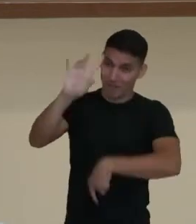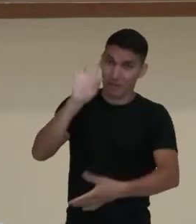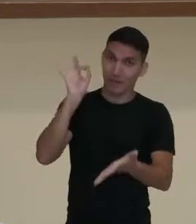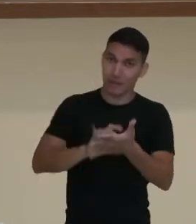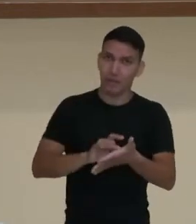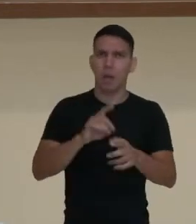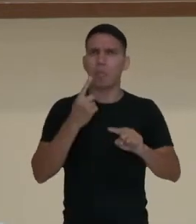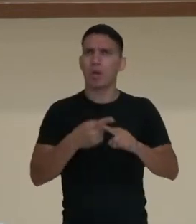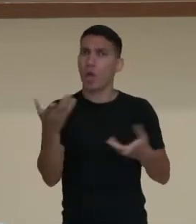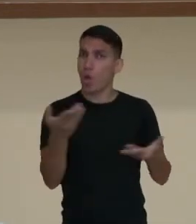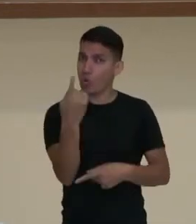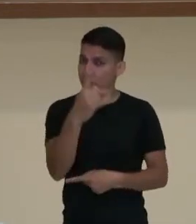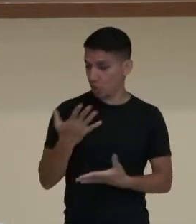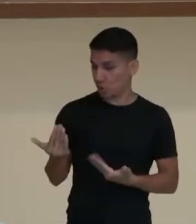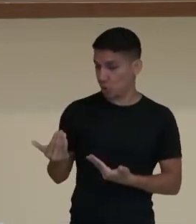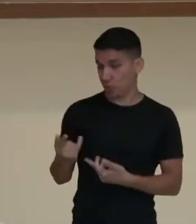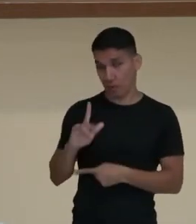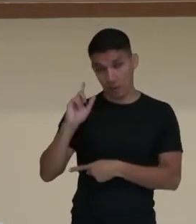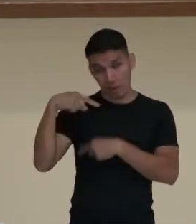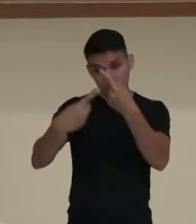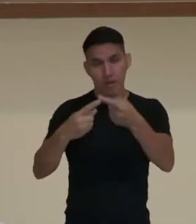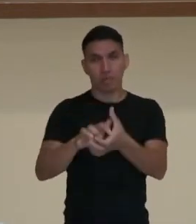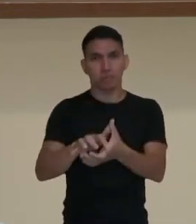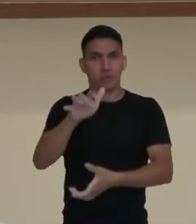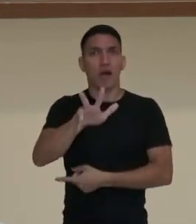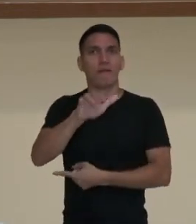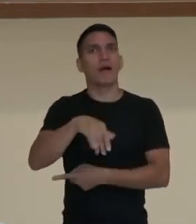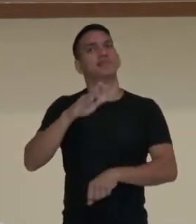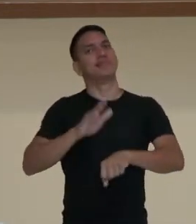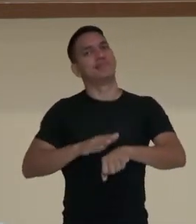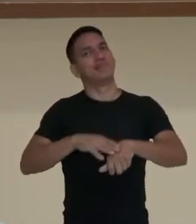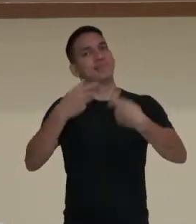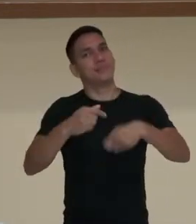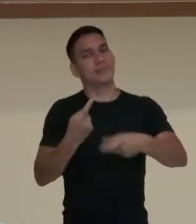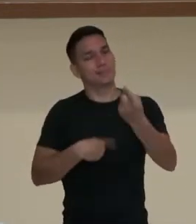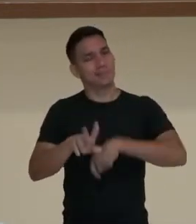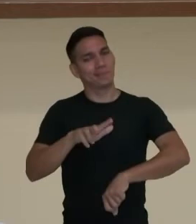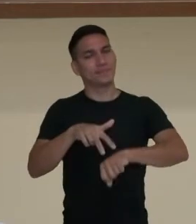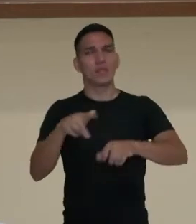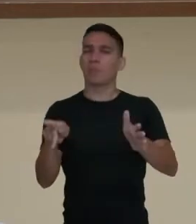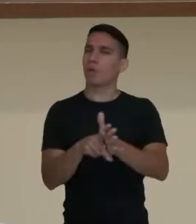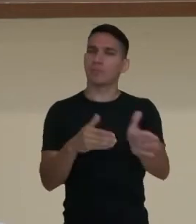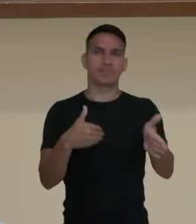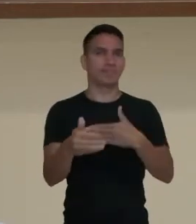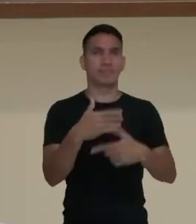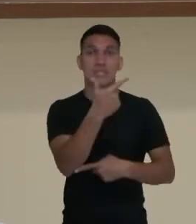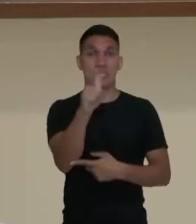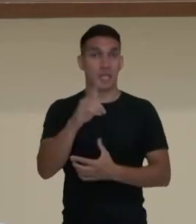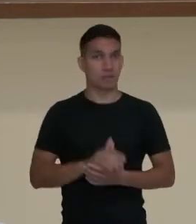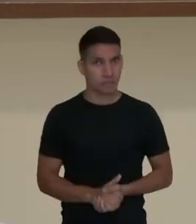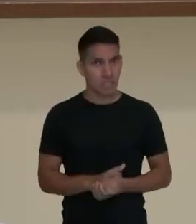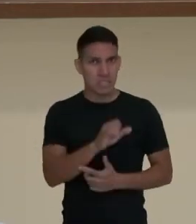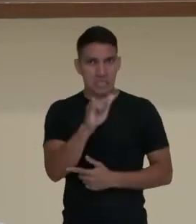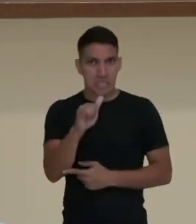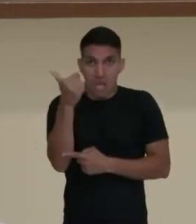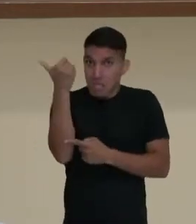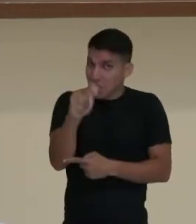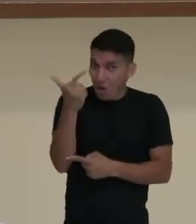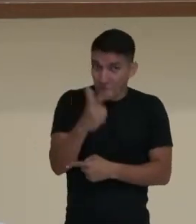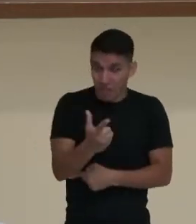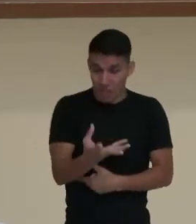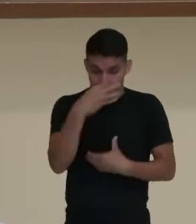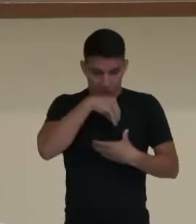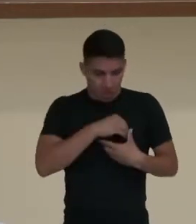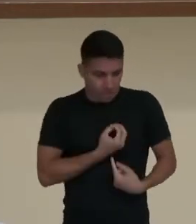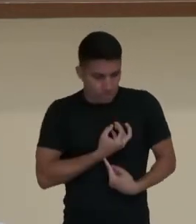um adolescente hoje, daqui uns dias você vai ter que se virar sozinho, de um jeito ou de outro. E se você não tiver uma chamazinha lá dentro